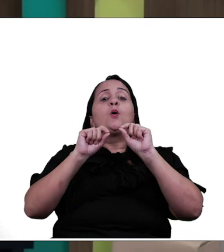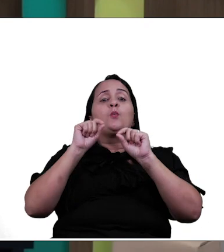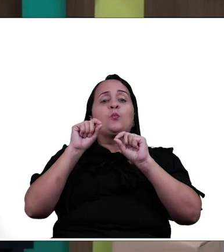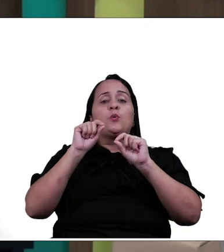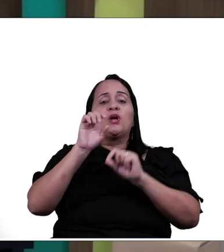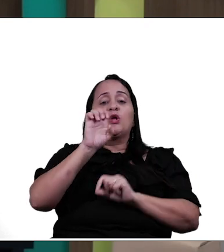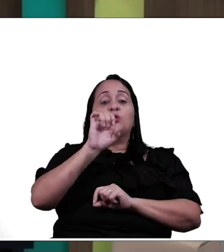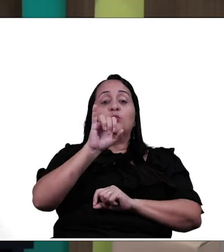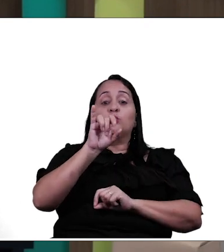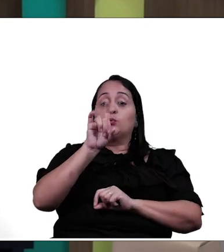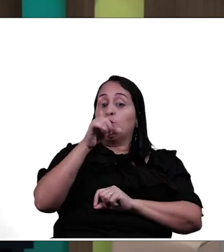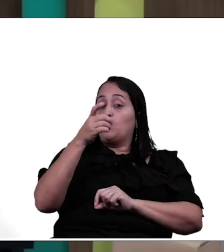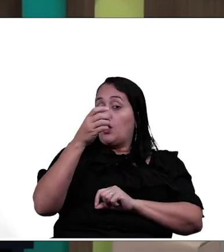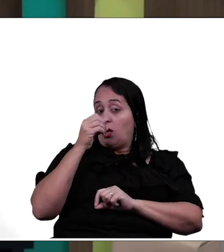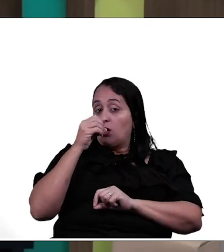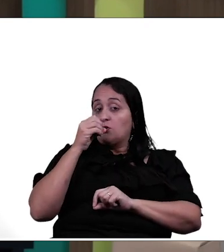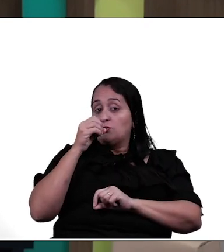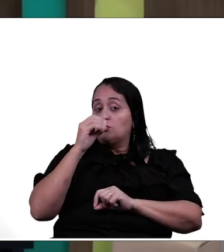0,34.